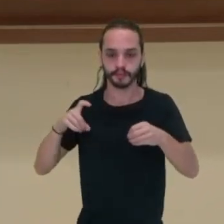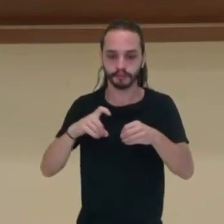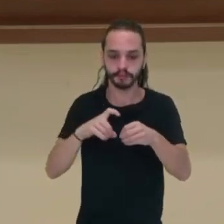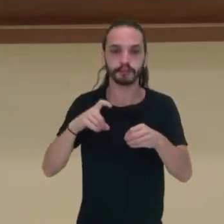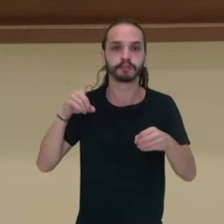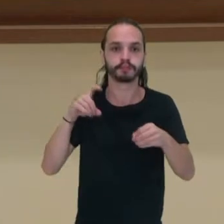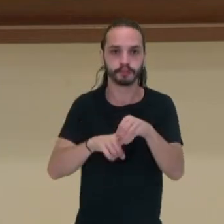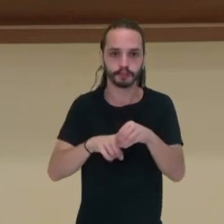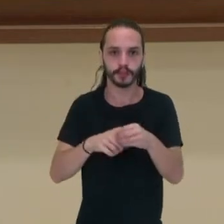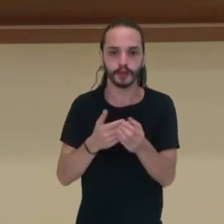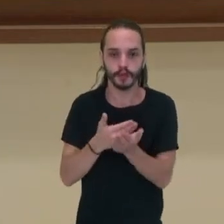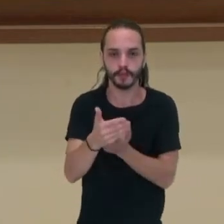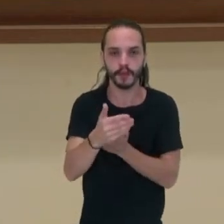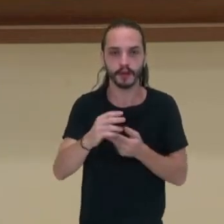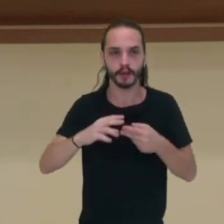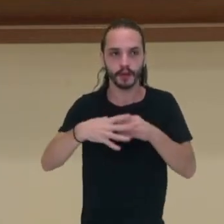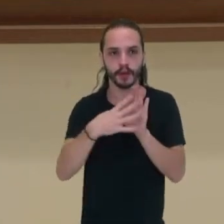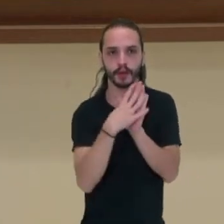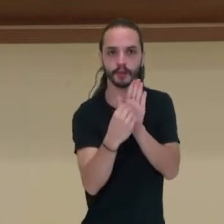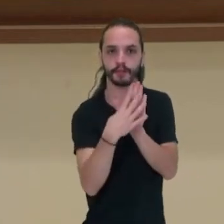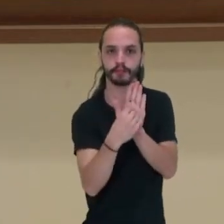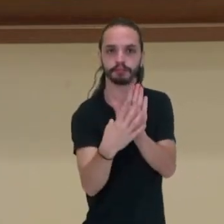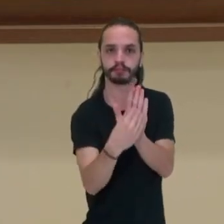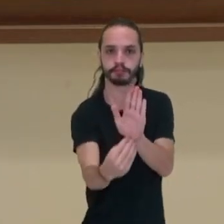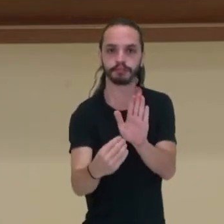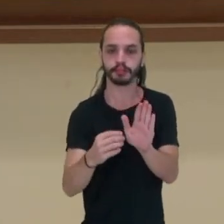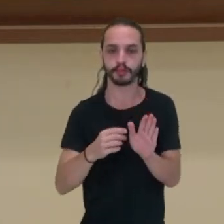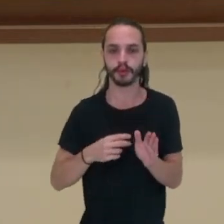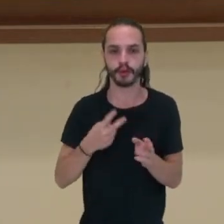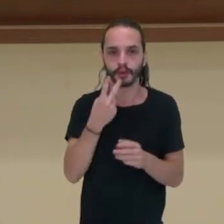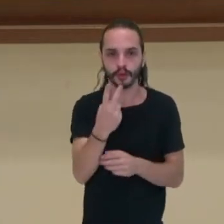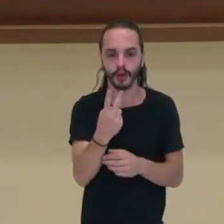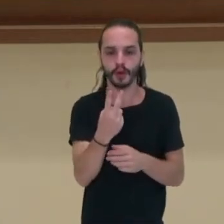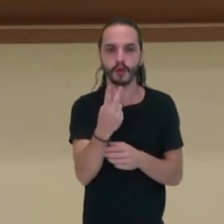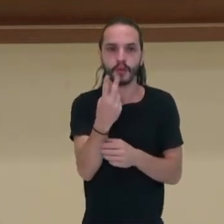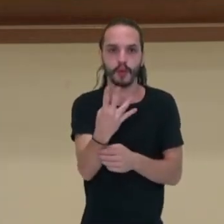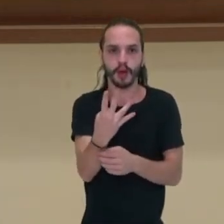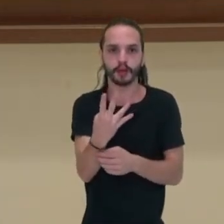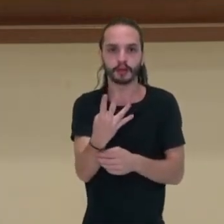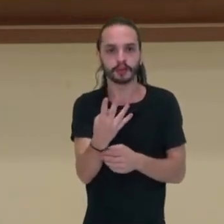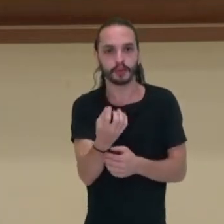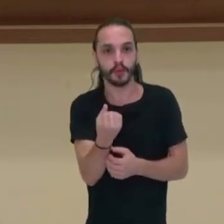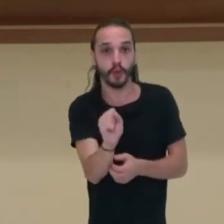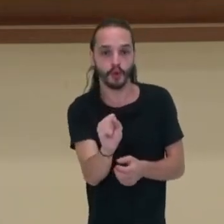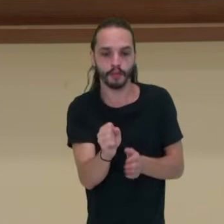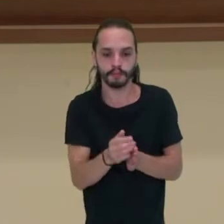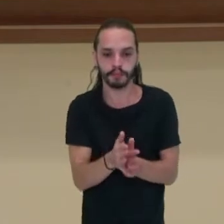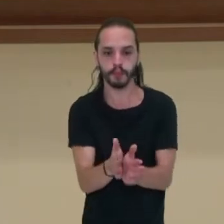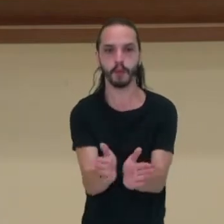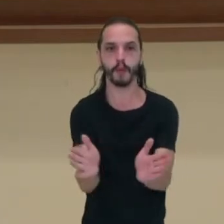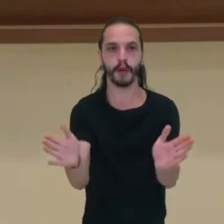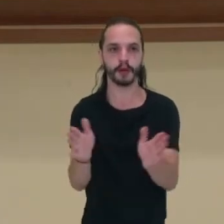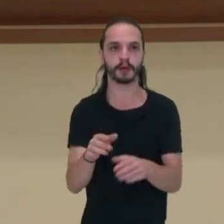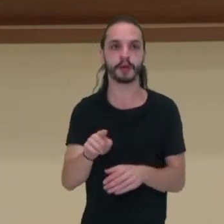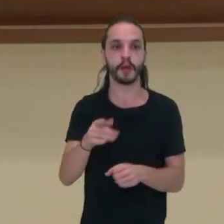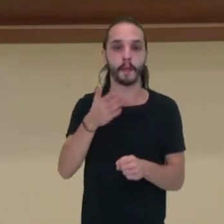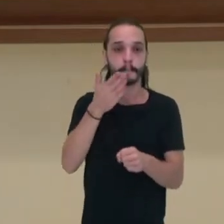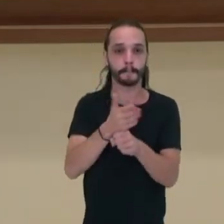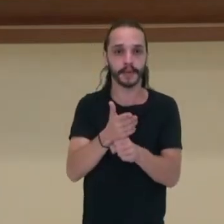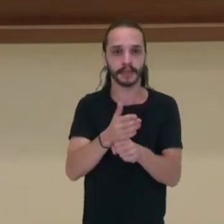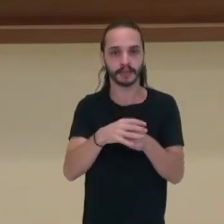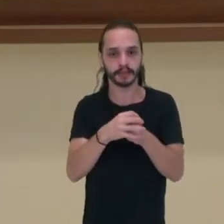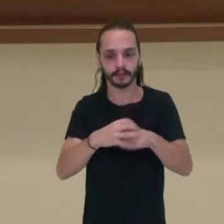inicia cópias, né, daquela célula inicial, formando duas, quatro e assim sucessivamente. Então, a mitose é um processo de divisão